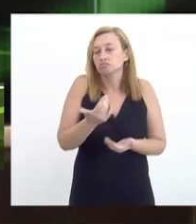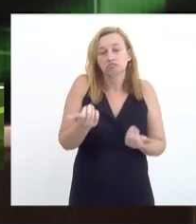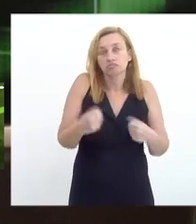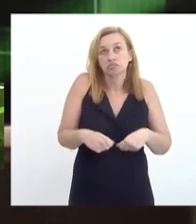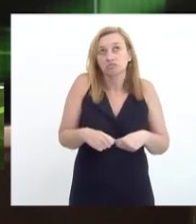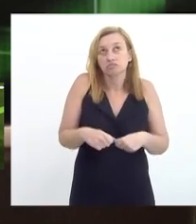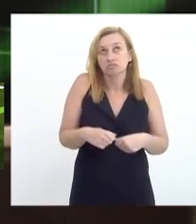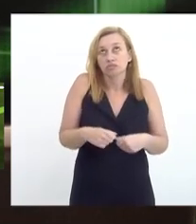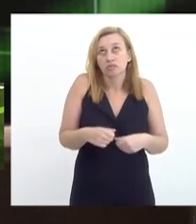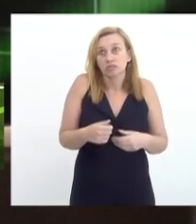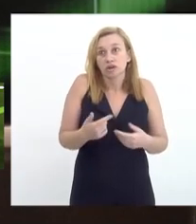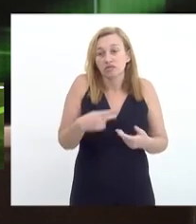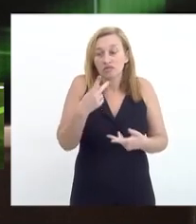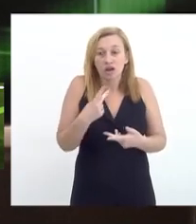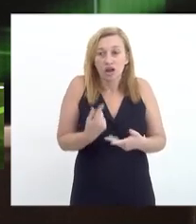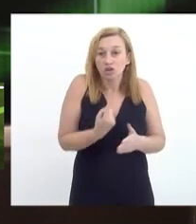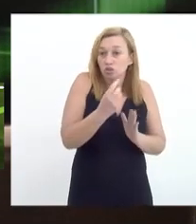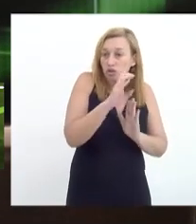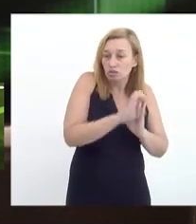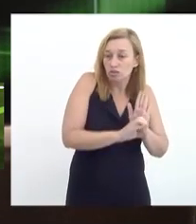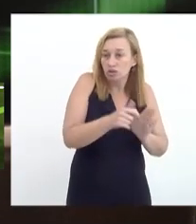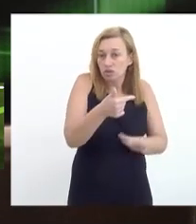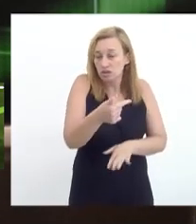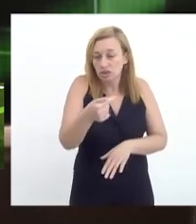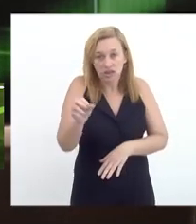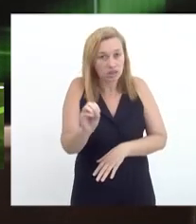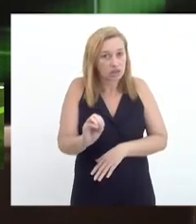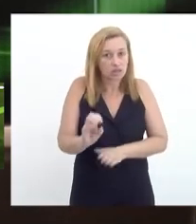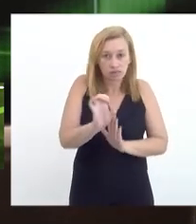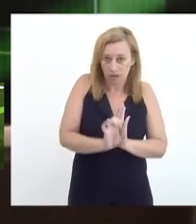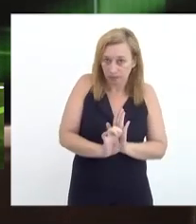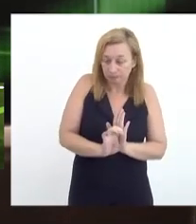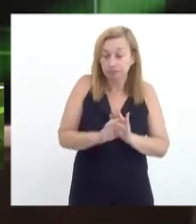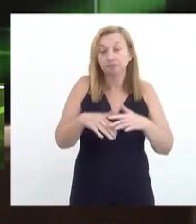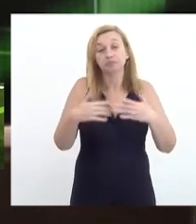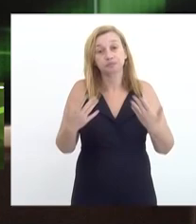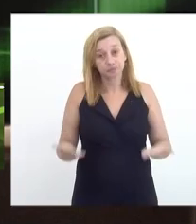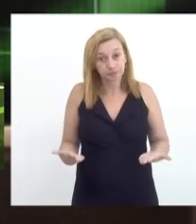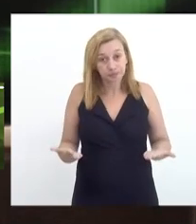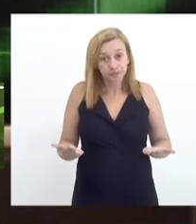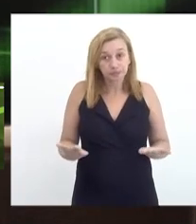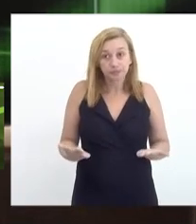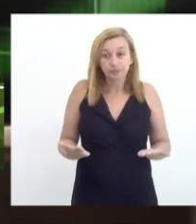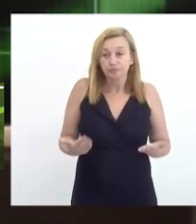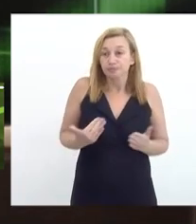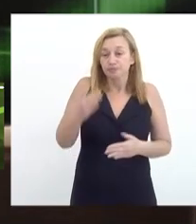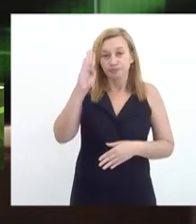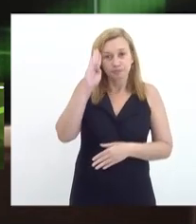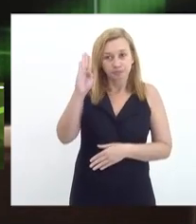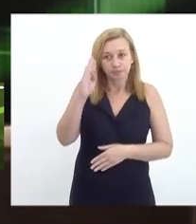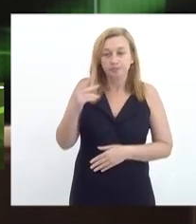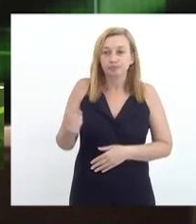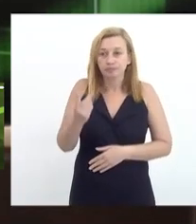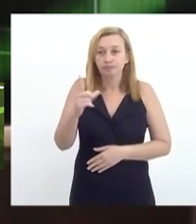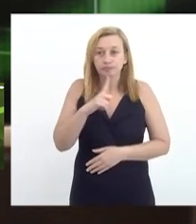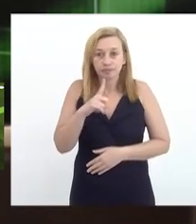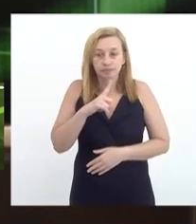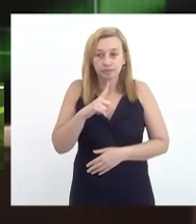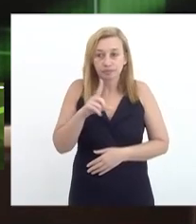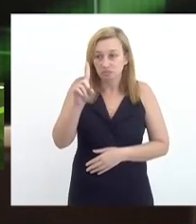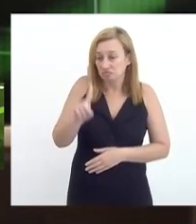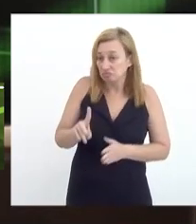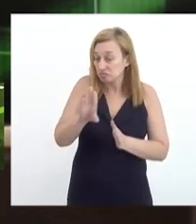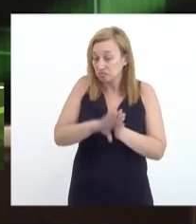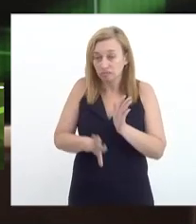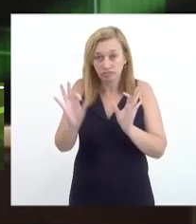tratar De Uma emenda condicional De 270 emendas Então E o princípio está valendo Não vou me retirar Direito